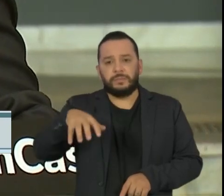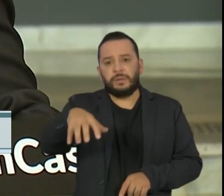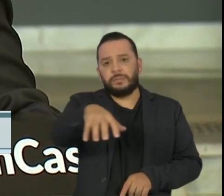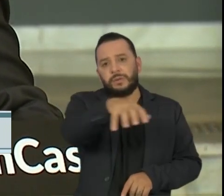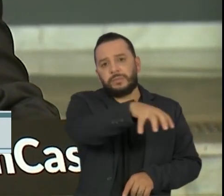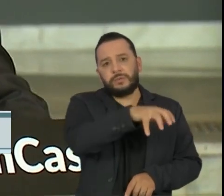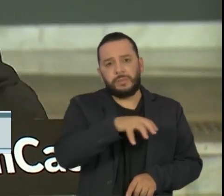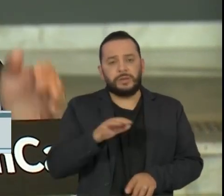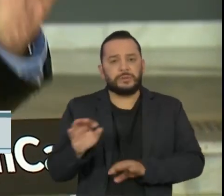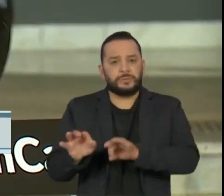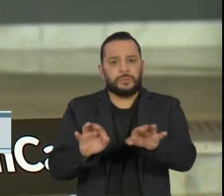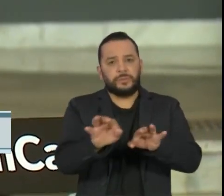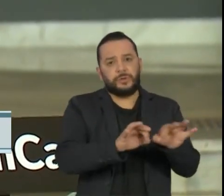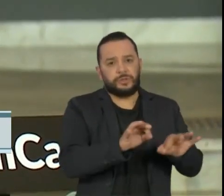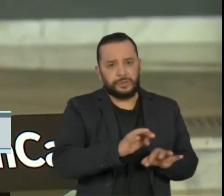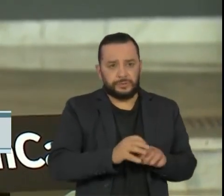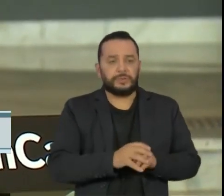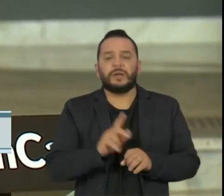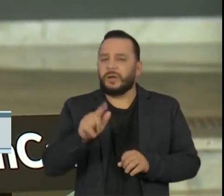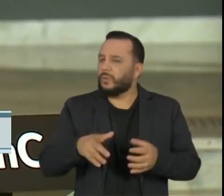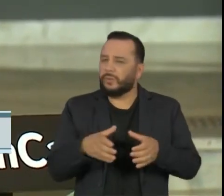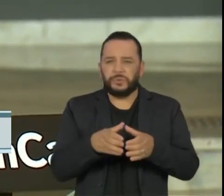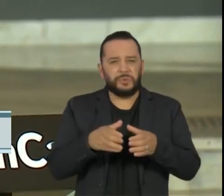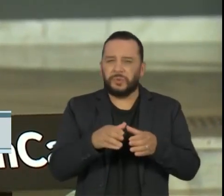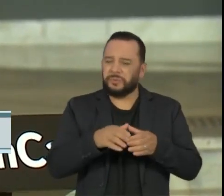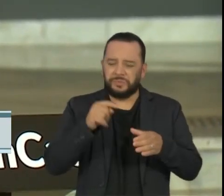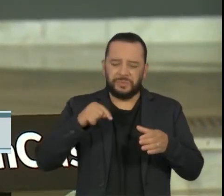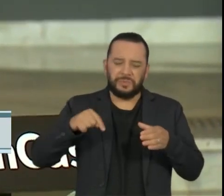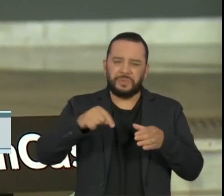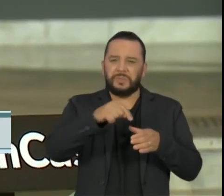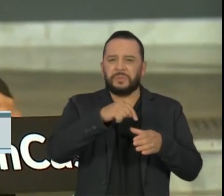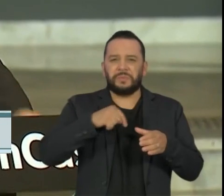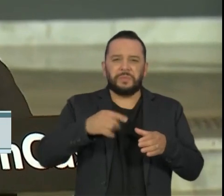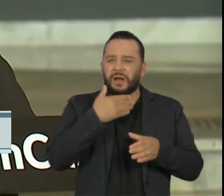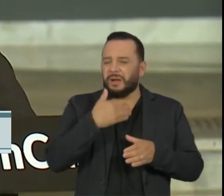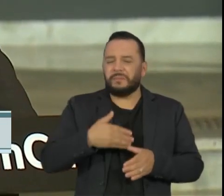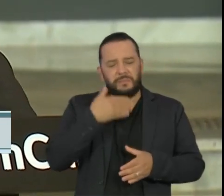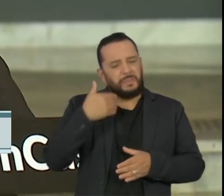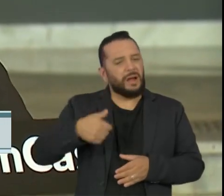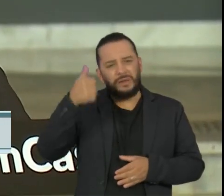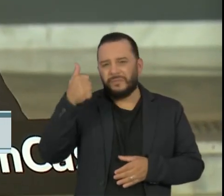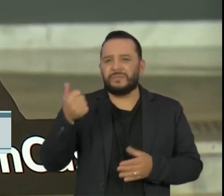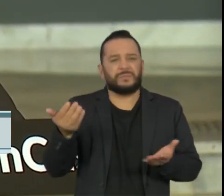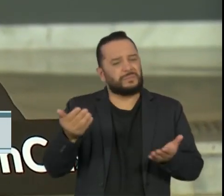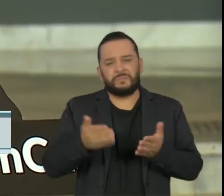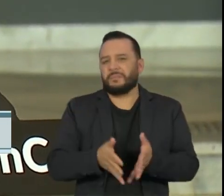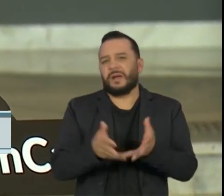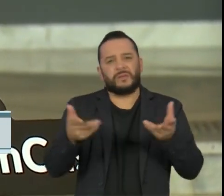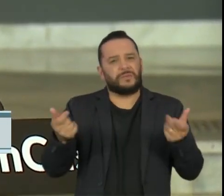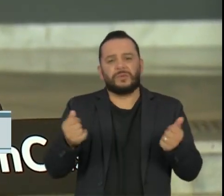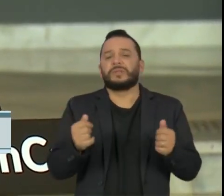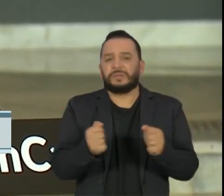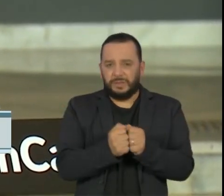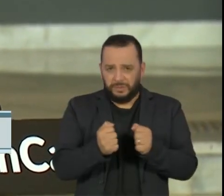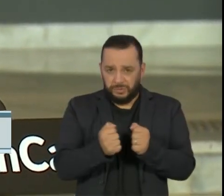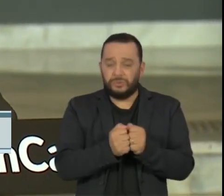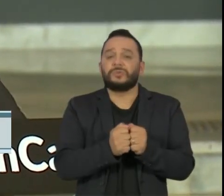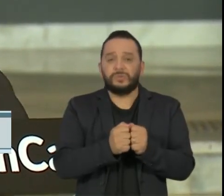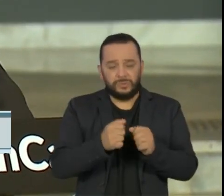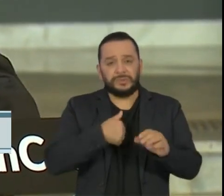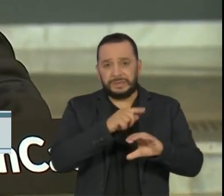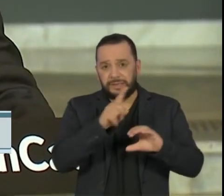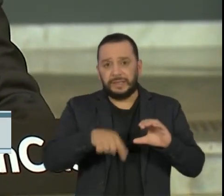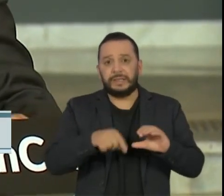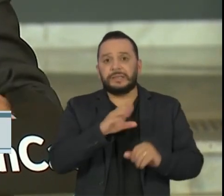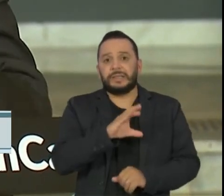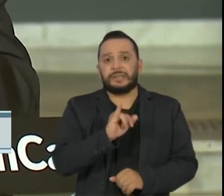coordenação de projeto. Então, é uma equipe fantástica, junto com a Cíntia, que é do Butantan, Cíntia Lúcia, que é do Butantan,